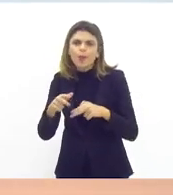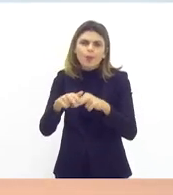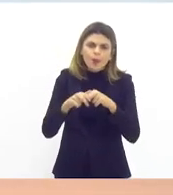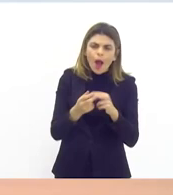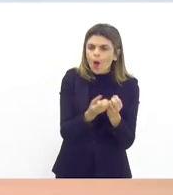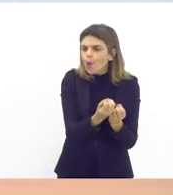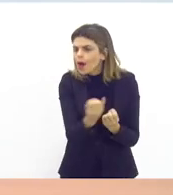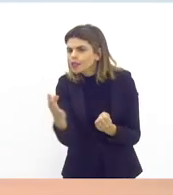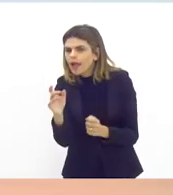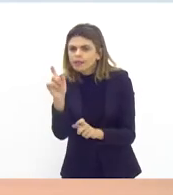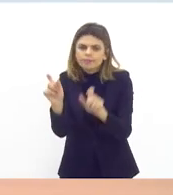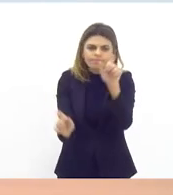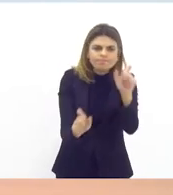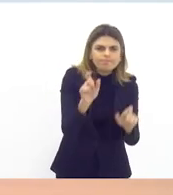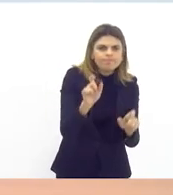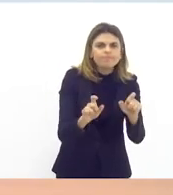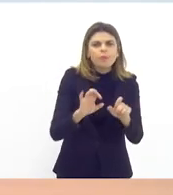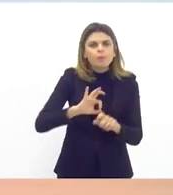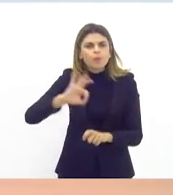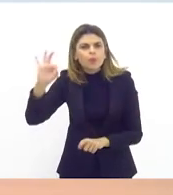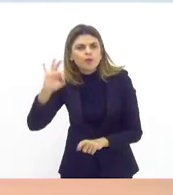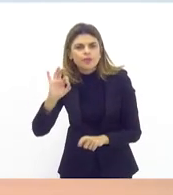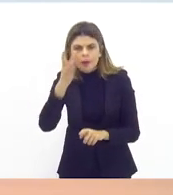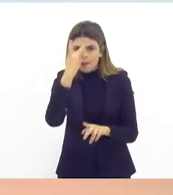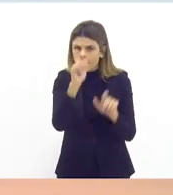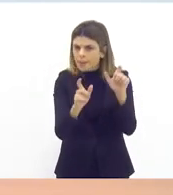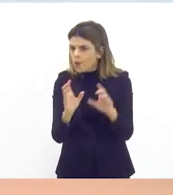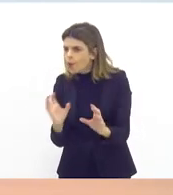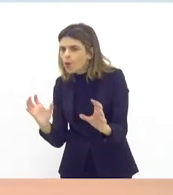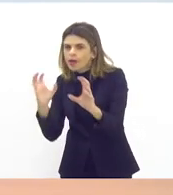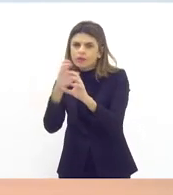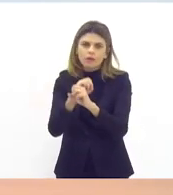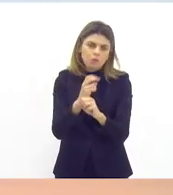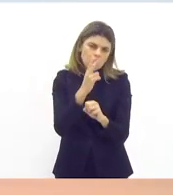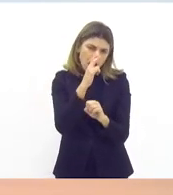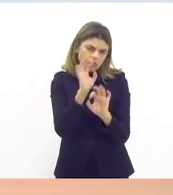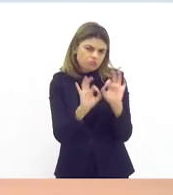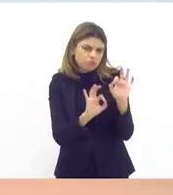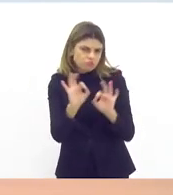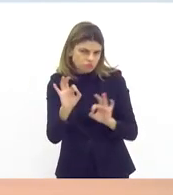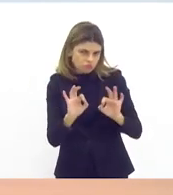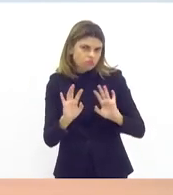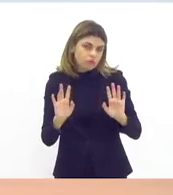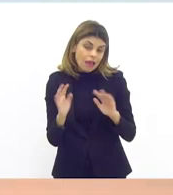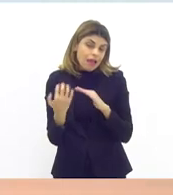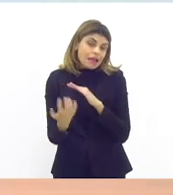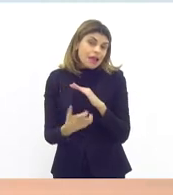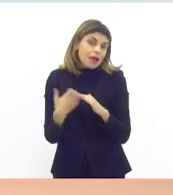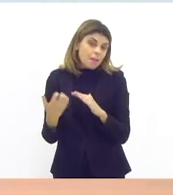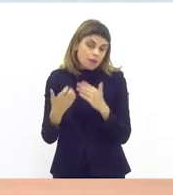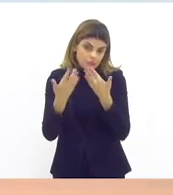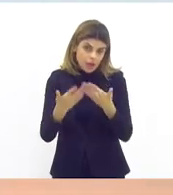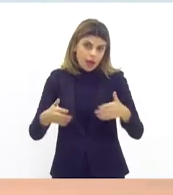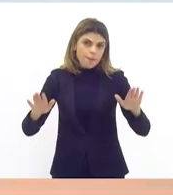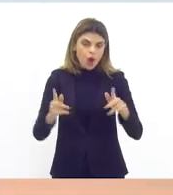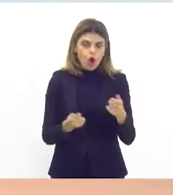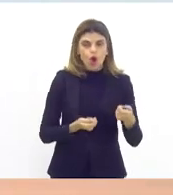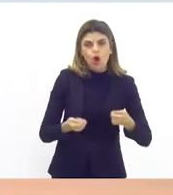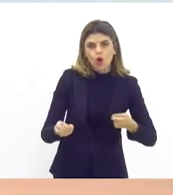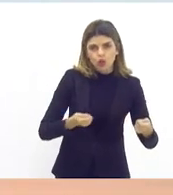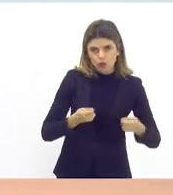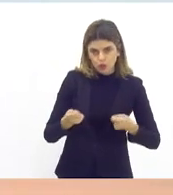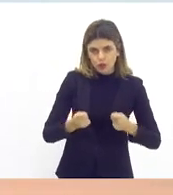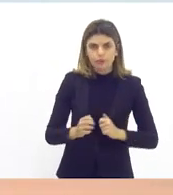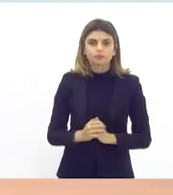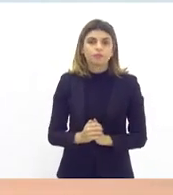os votos, entendeu? Você poderia fazer um esquema como se fosse uma corporation, uma empresa de capital aberto, de controle pulverizado,